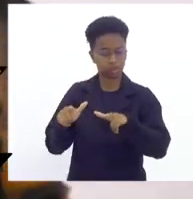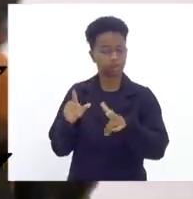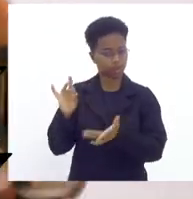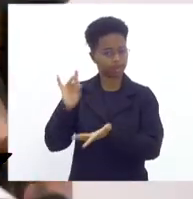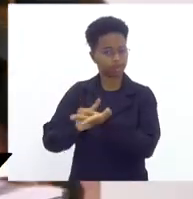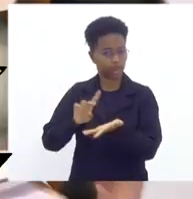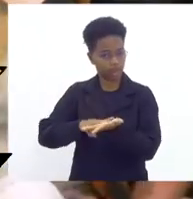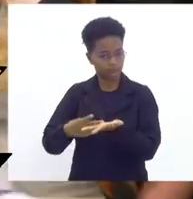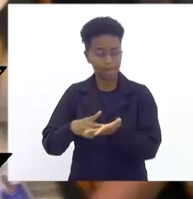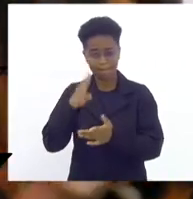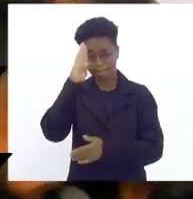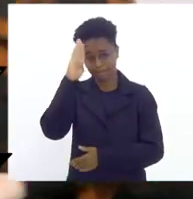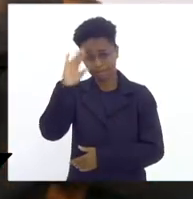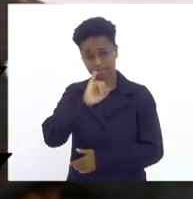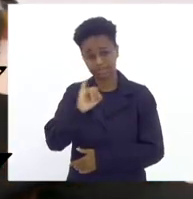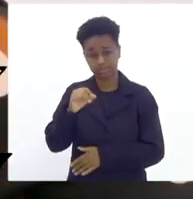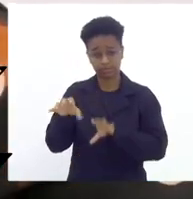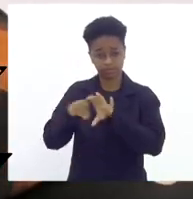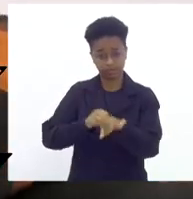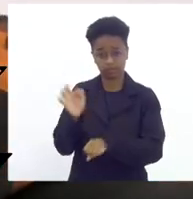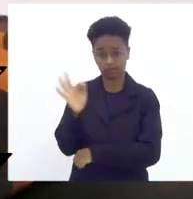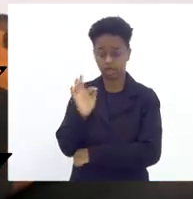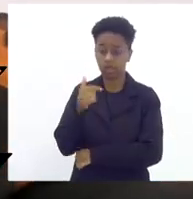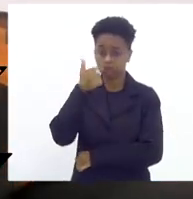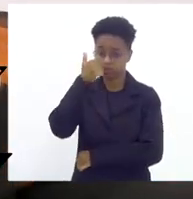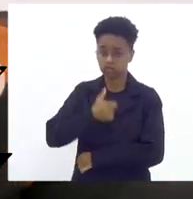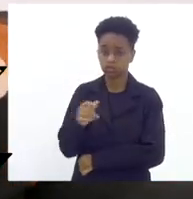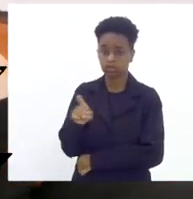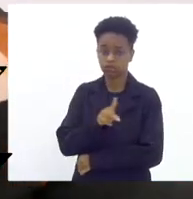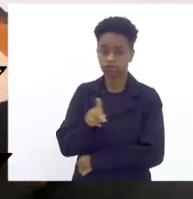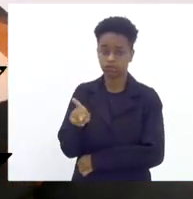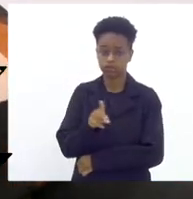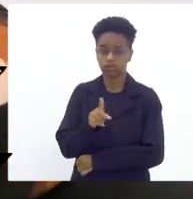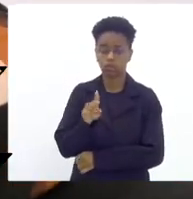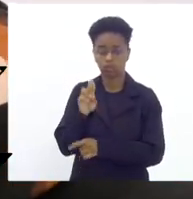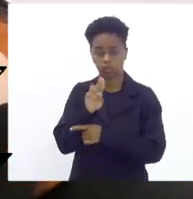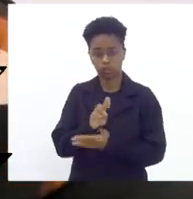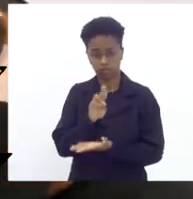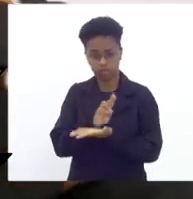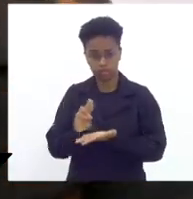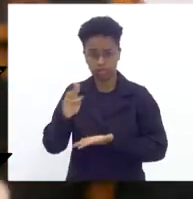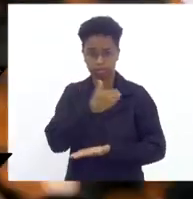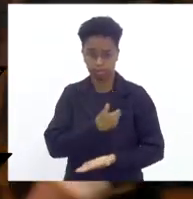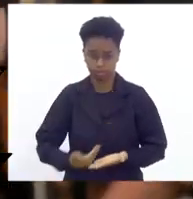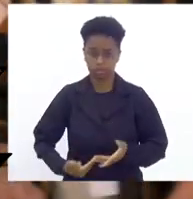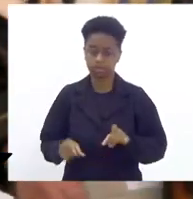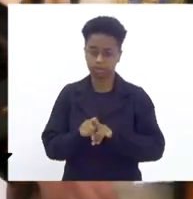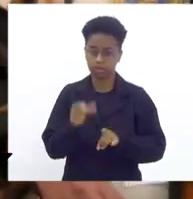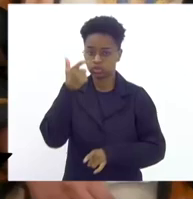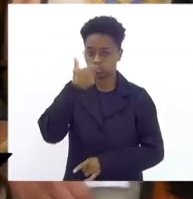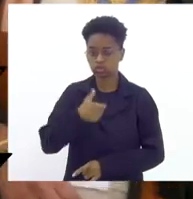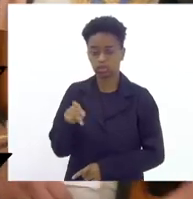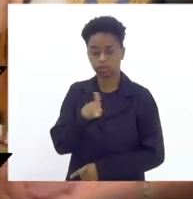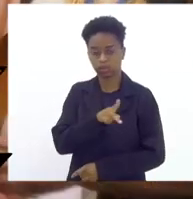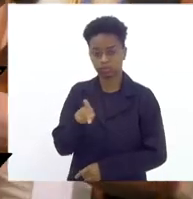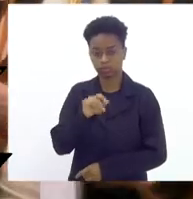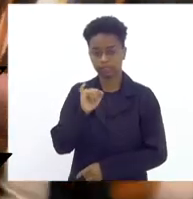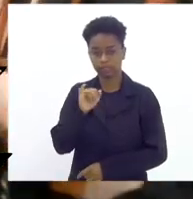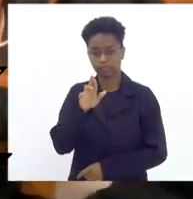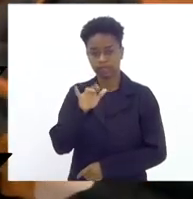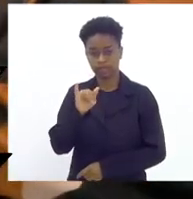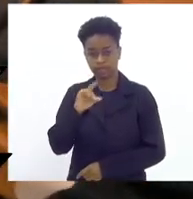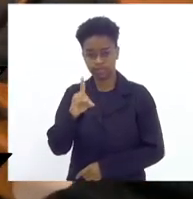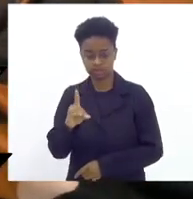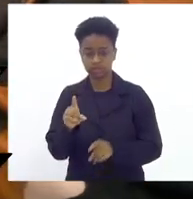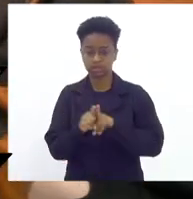de ensino superior né Eu como professora da universidade pública também é fácil para sua professora do iride